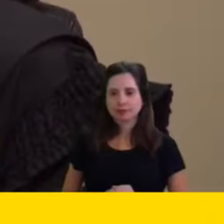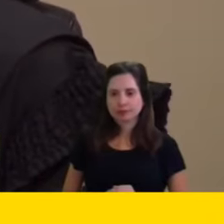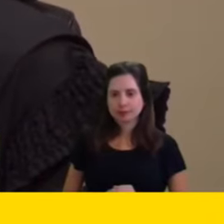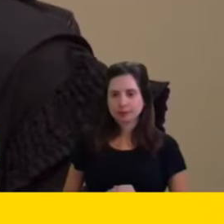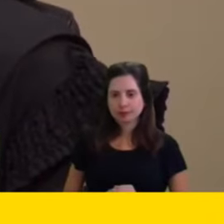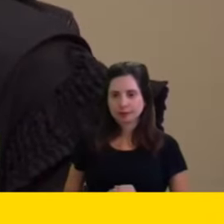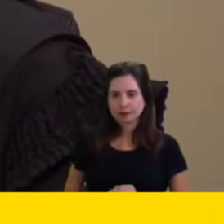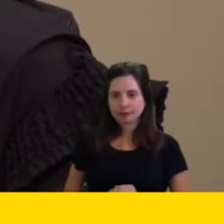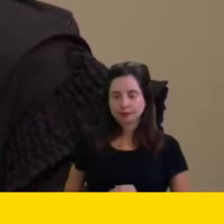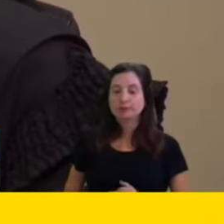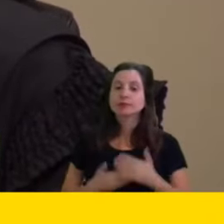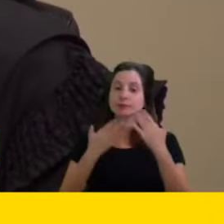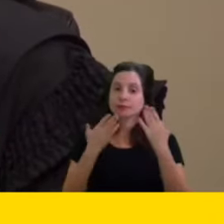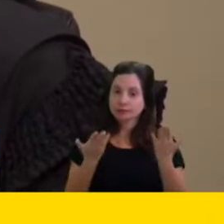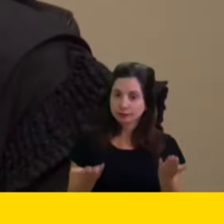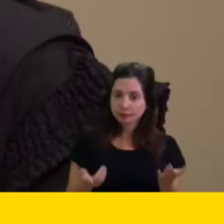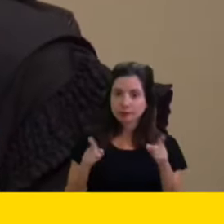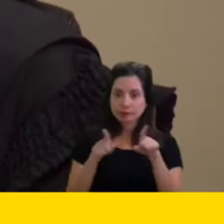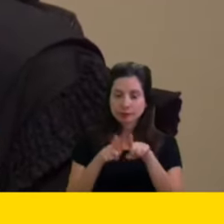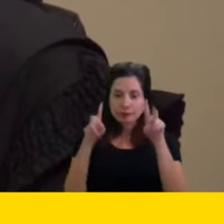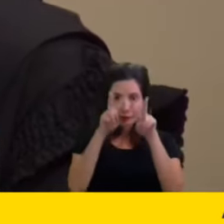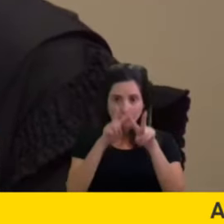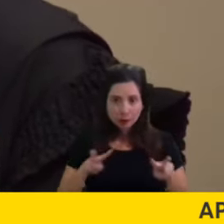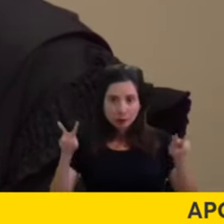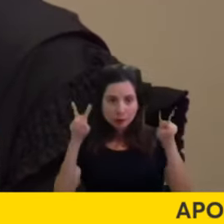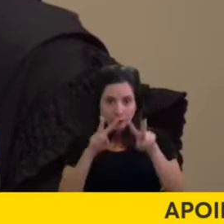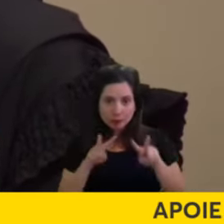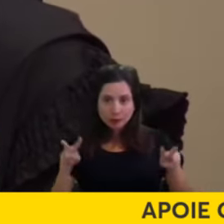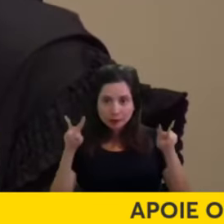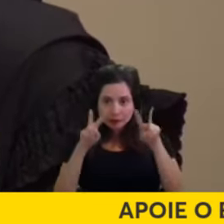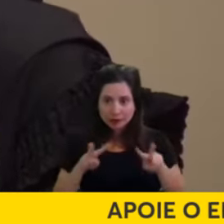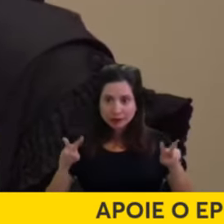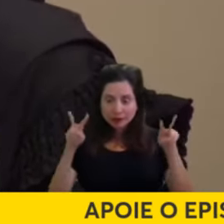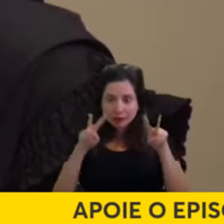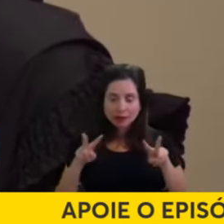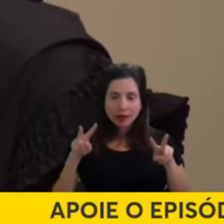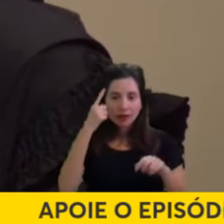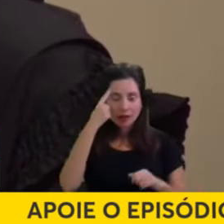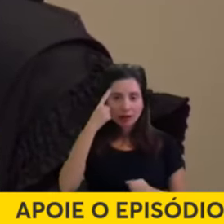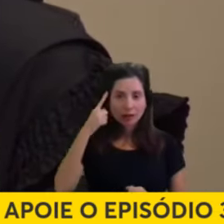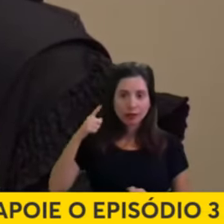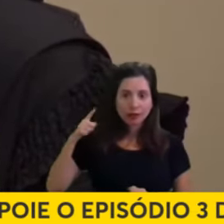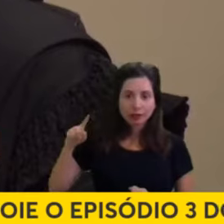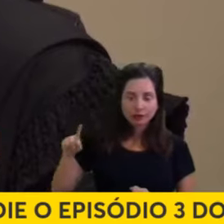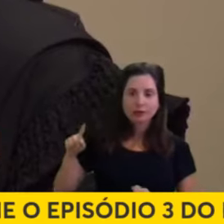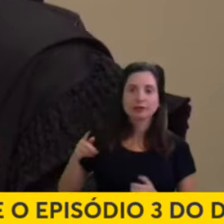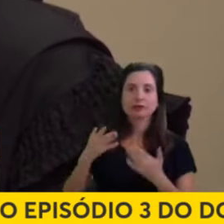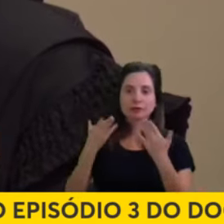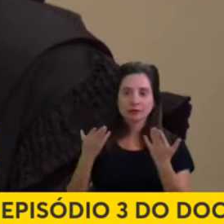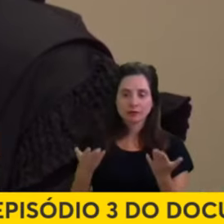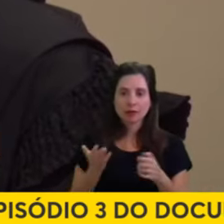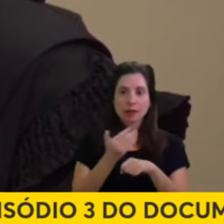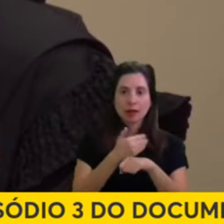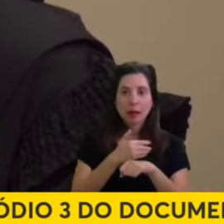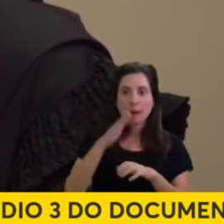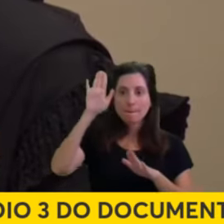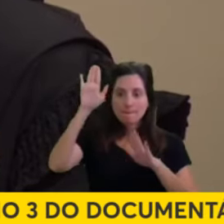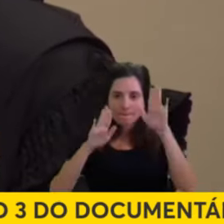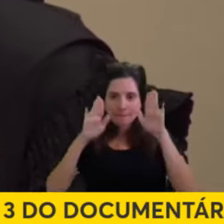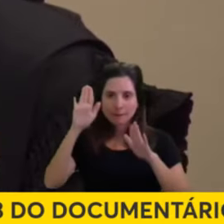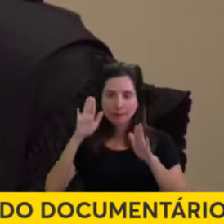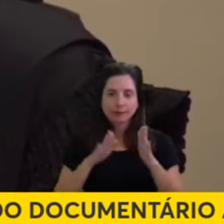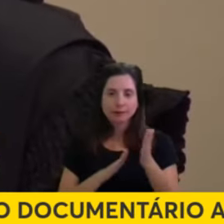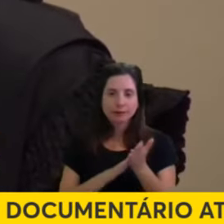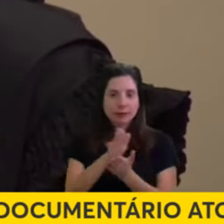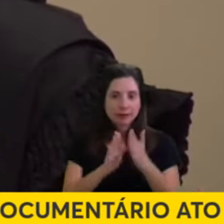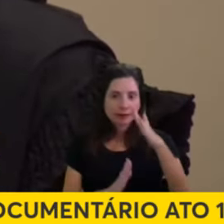cum ainda observar que a lei não fixa uma data possível para a compreensão das pré-candidaturas e seus limites de gastos ou